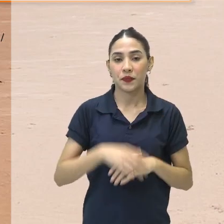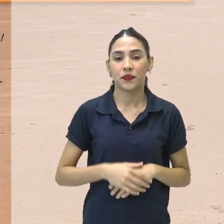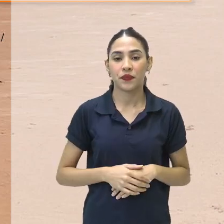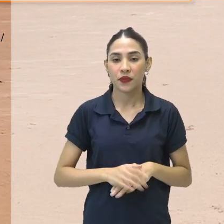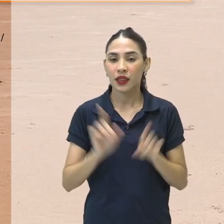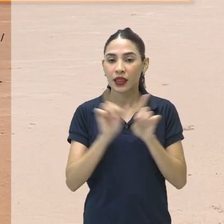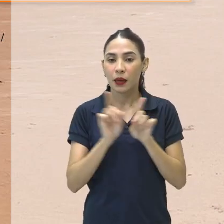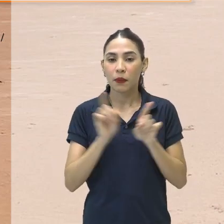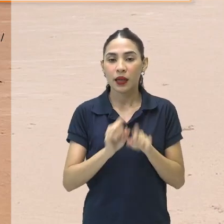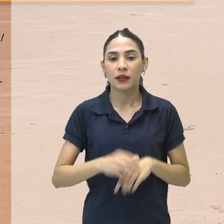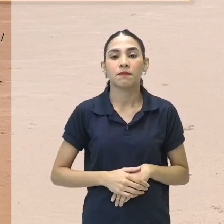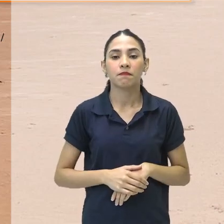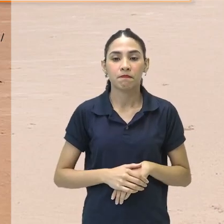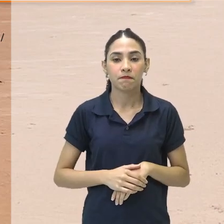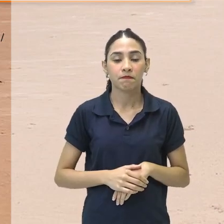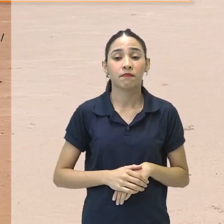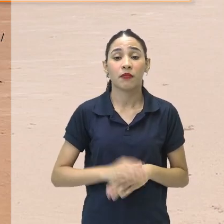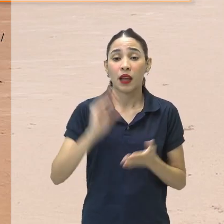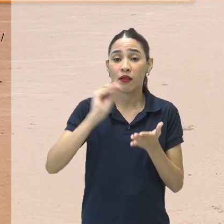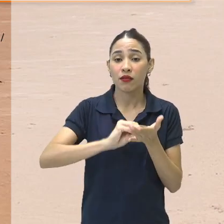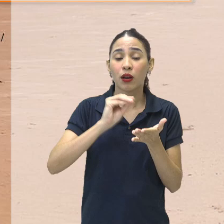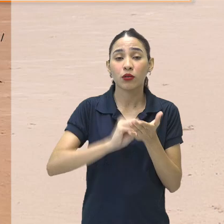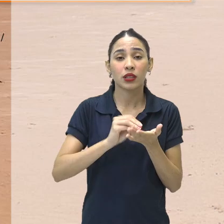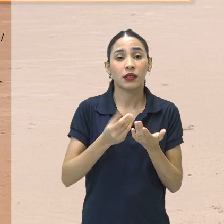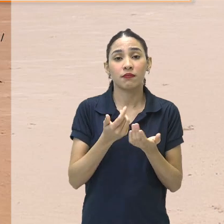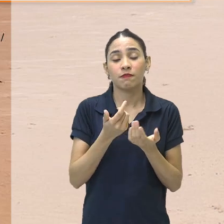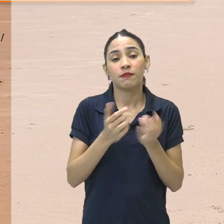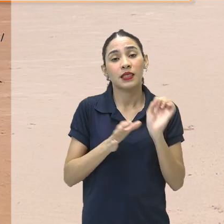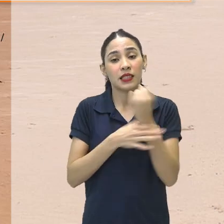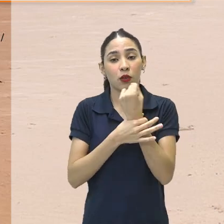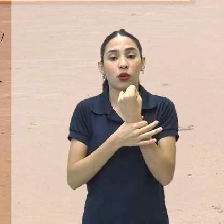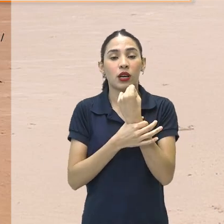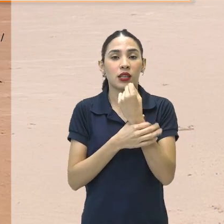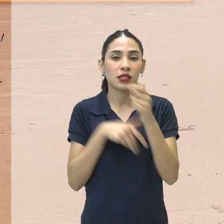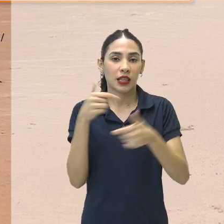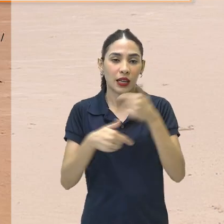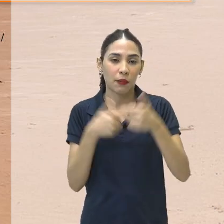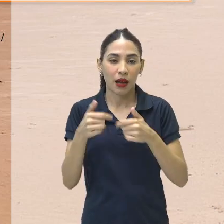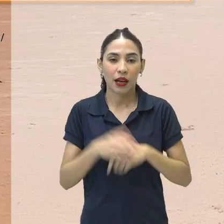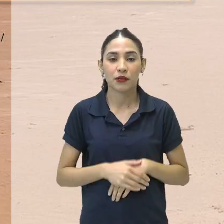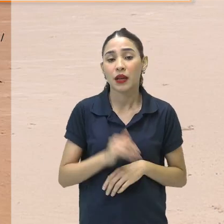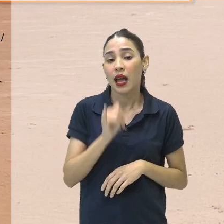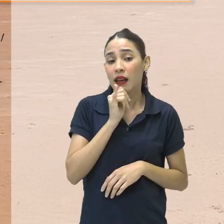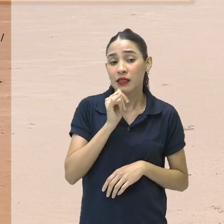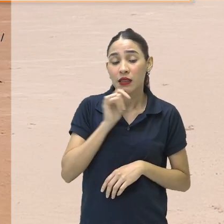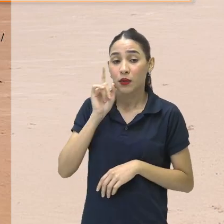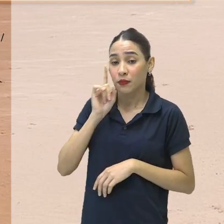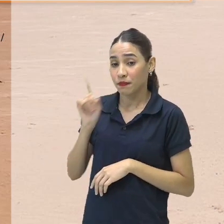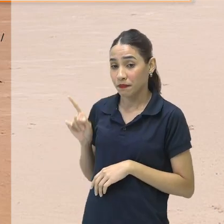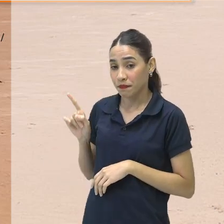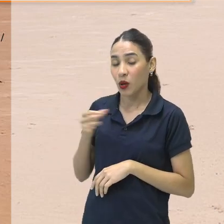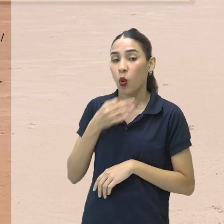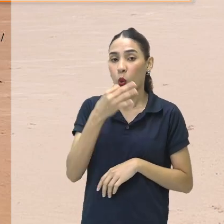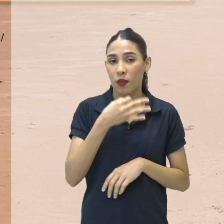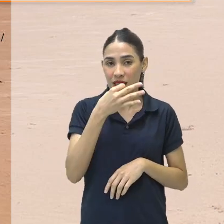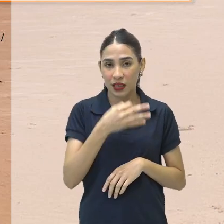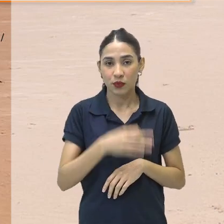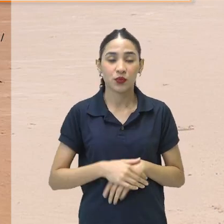além da instabilidade e de insegurança no seu emprego. Exemplo esse que nós comentamos agora,